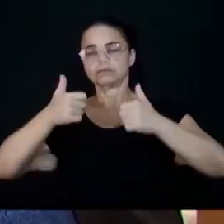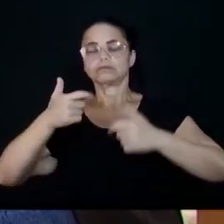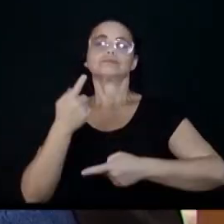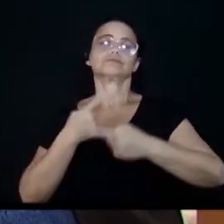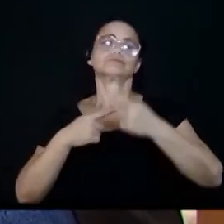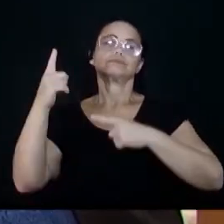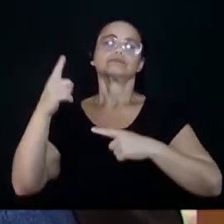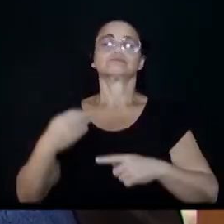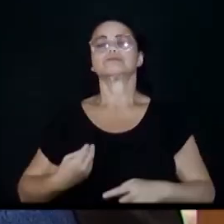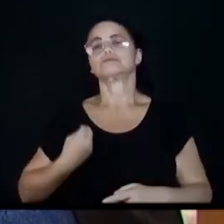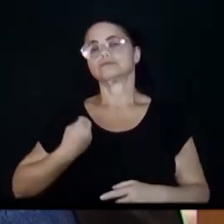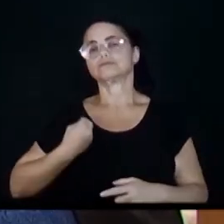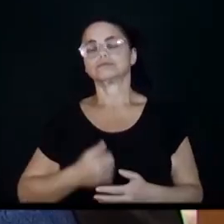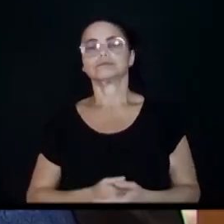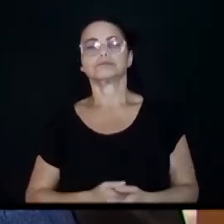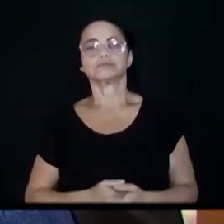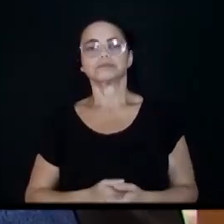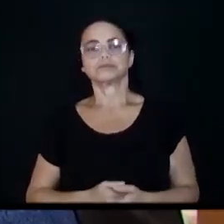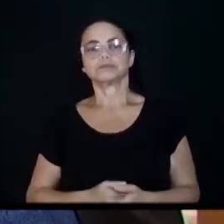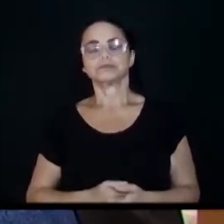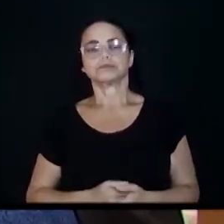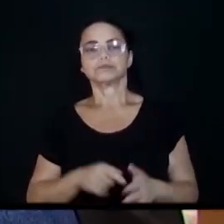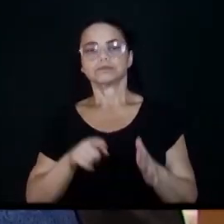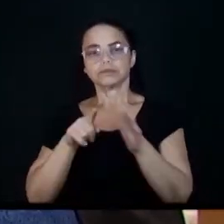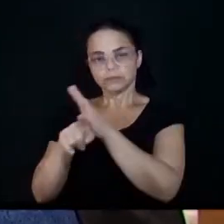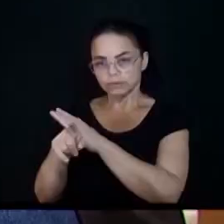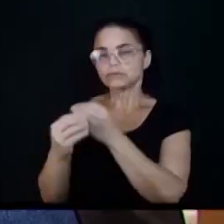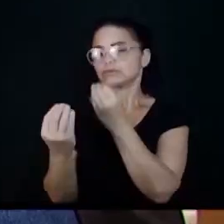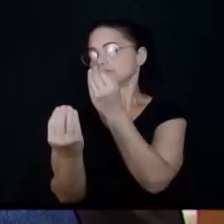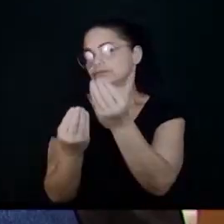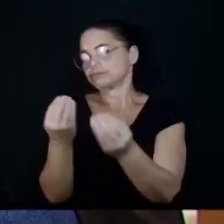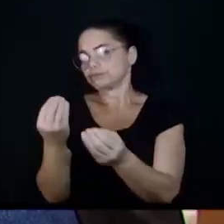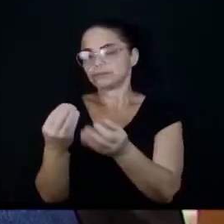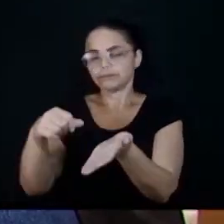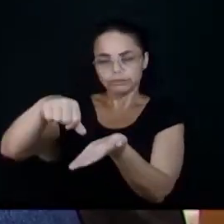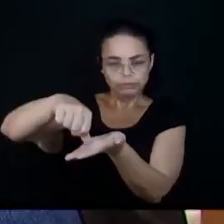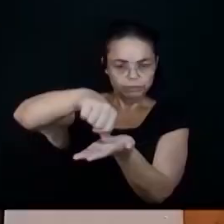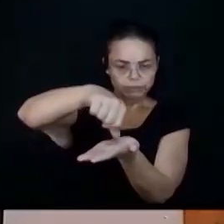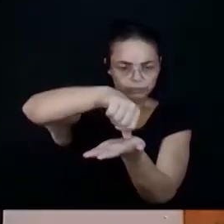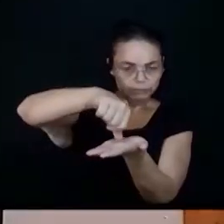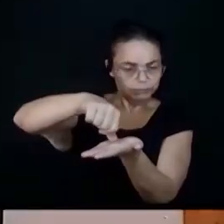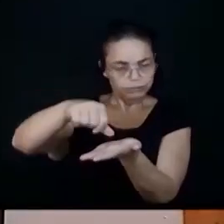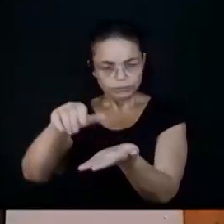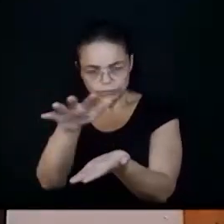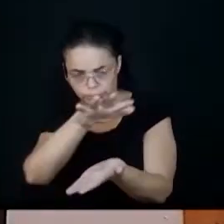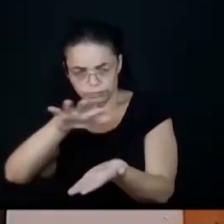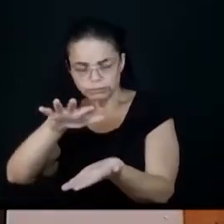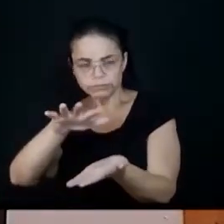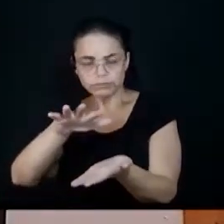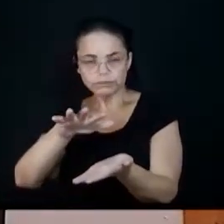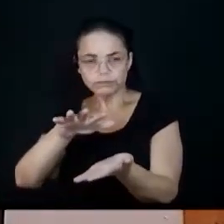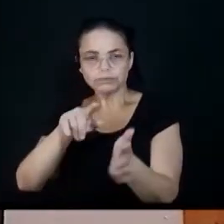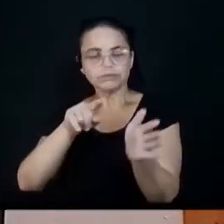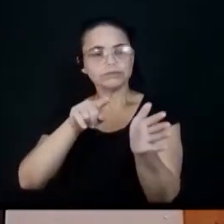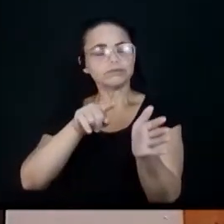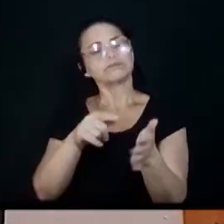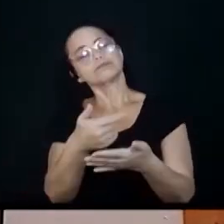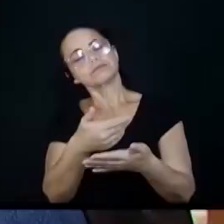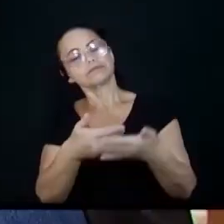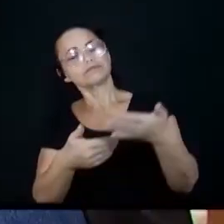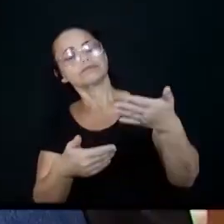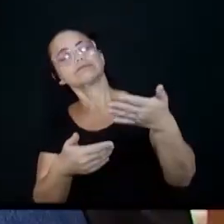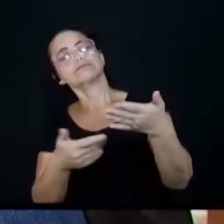que vocês fazem, né, esse mapeamento? Como que vocês fazem essa triagem? Como que vocês alcançam